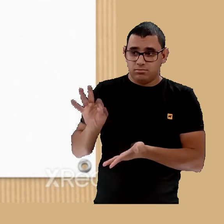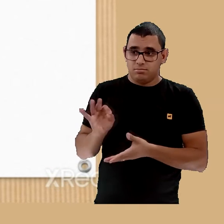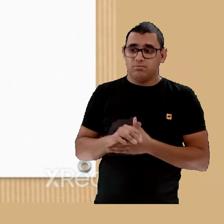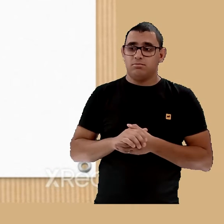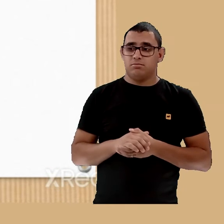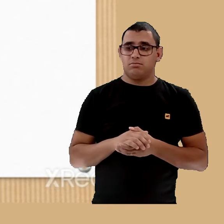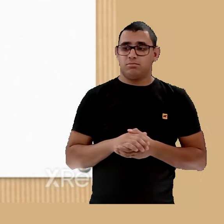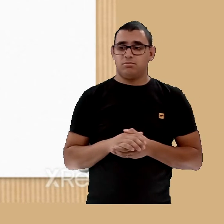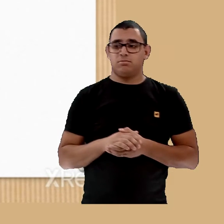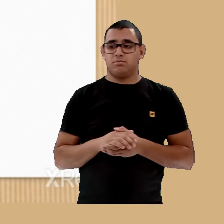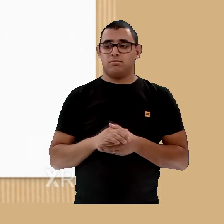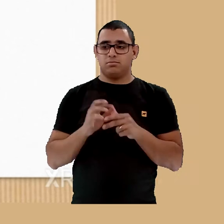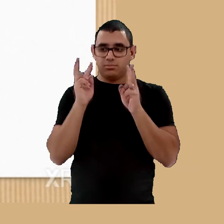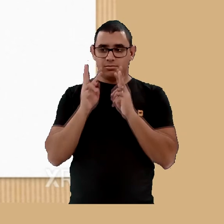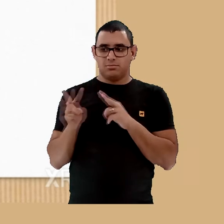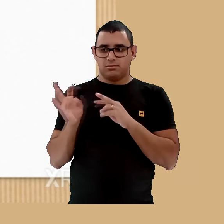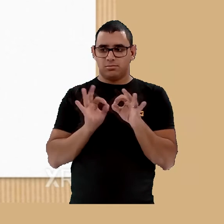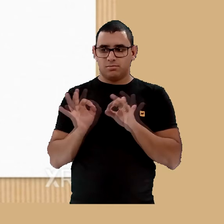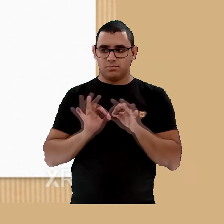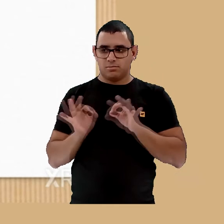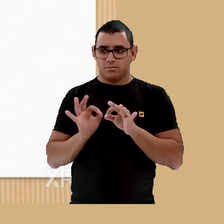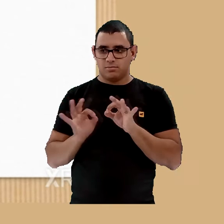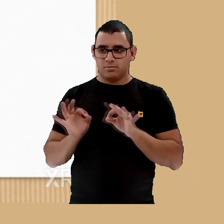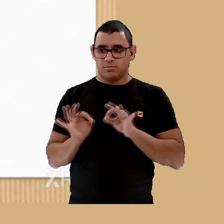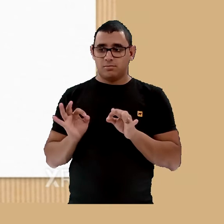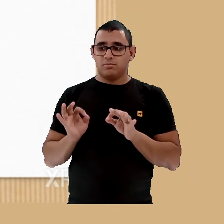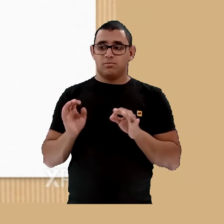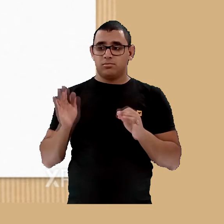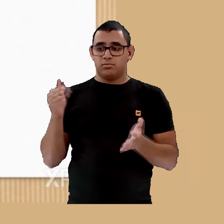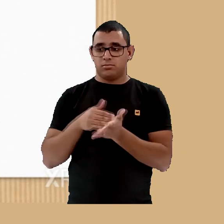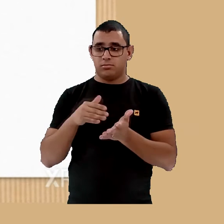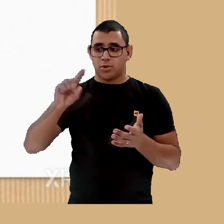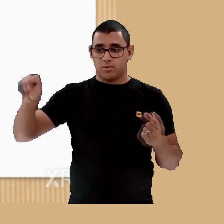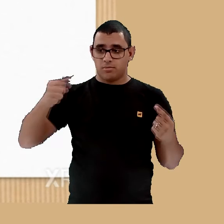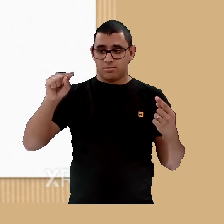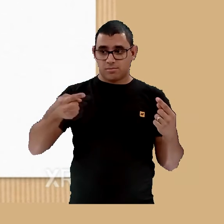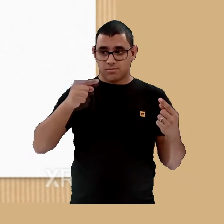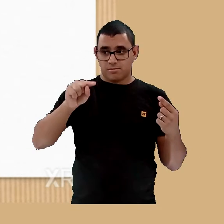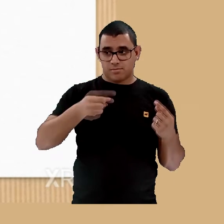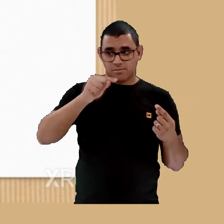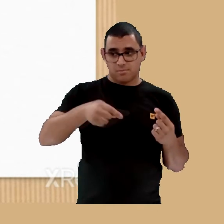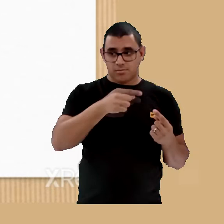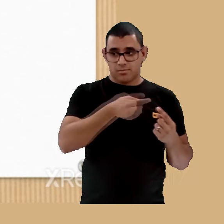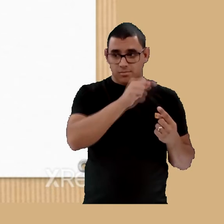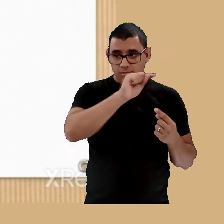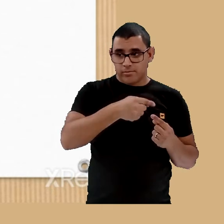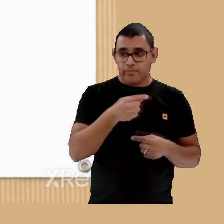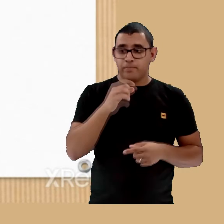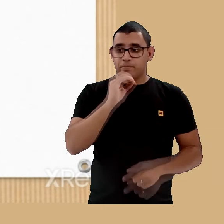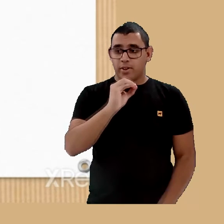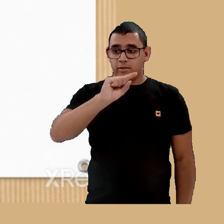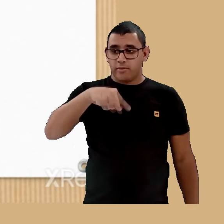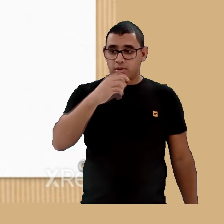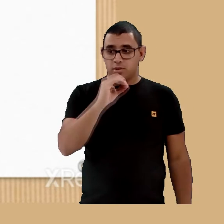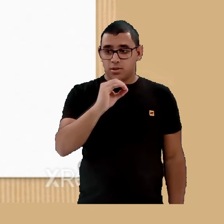elevado ao expoente menos 4, nós iremos voltar 4 casas decimais. Então, nós chegamos ao valor